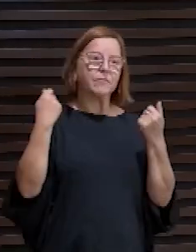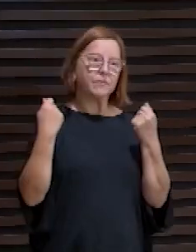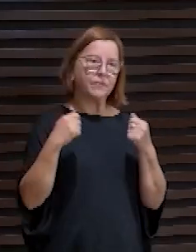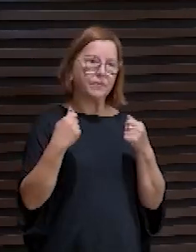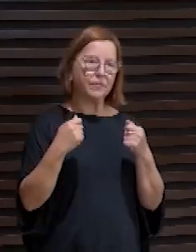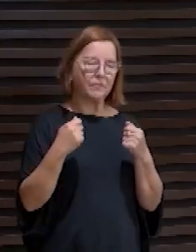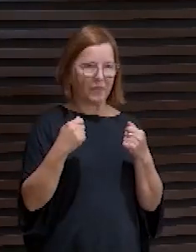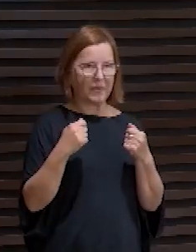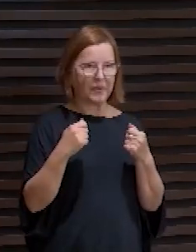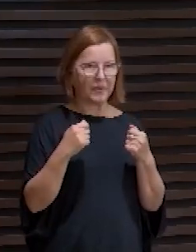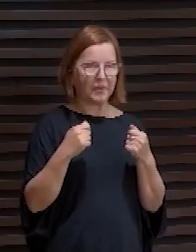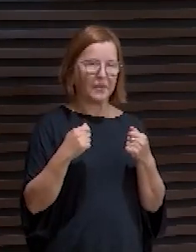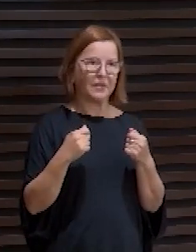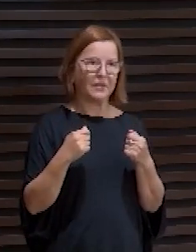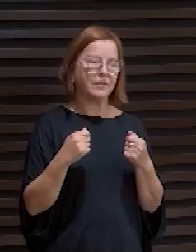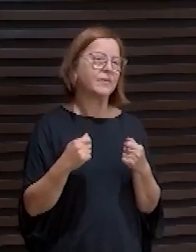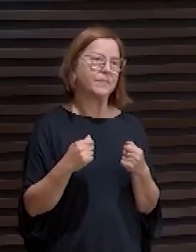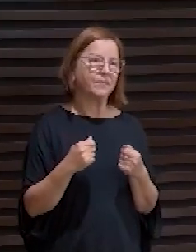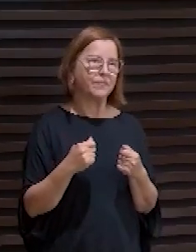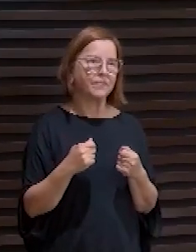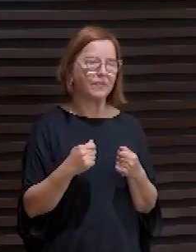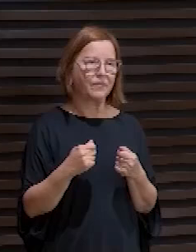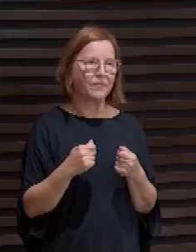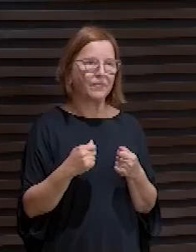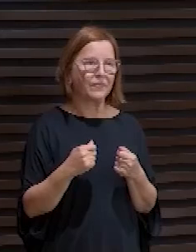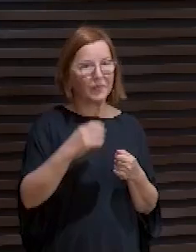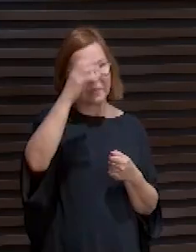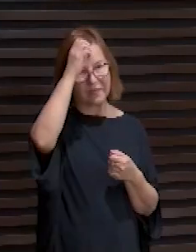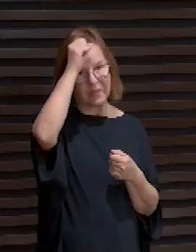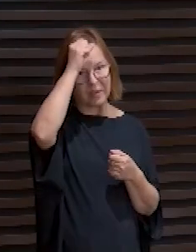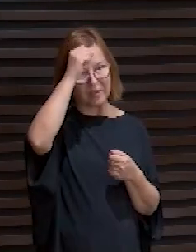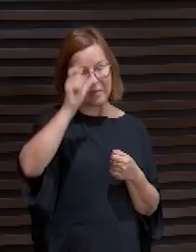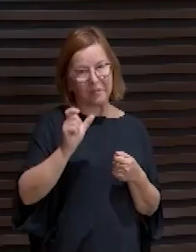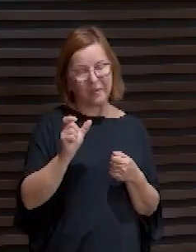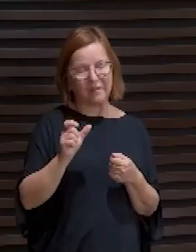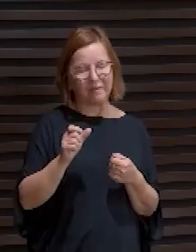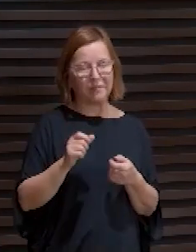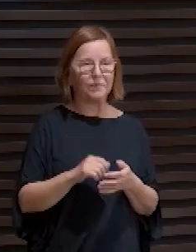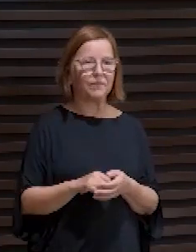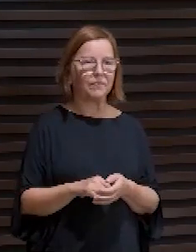reunir. Não existe igreja que não se reúne. O que não se reúne não é igreja.